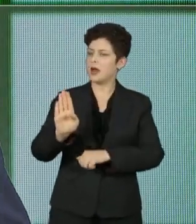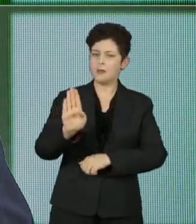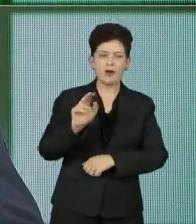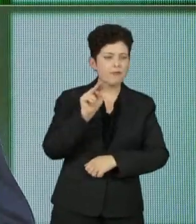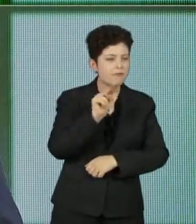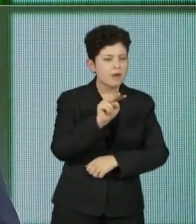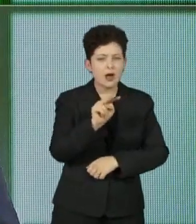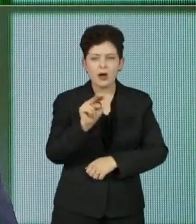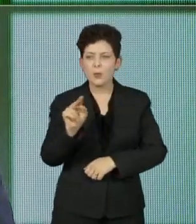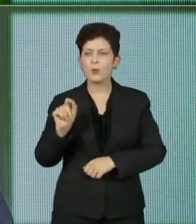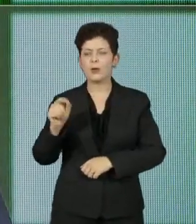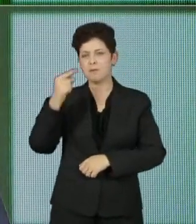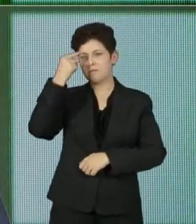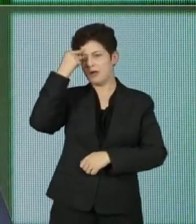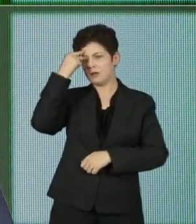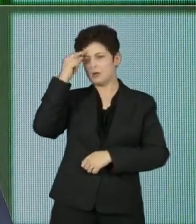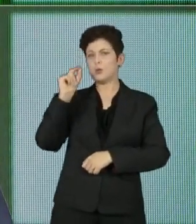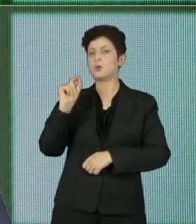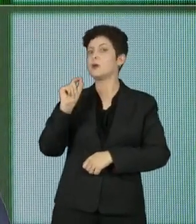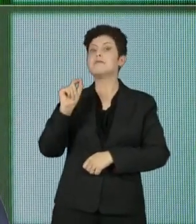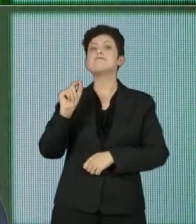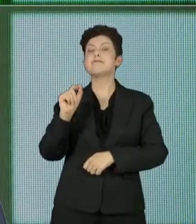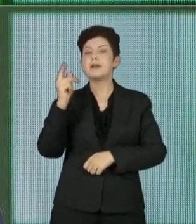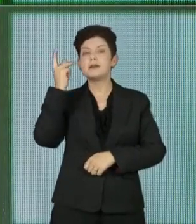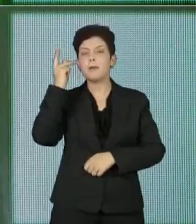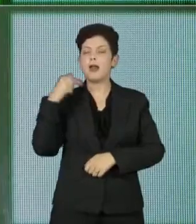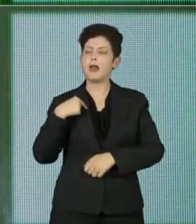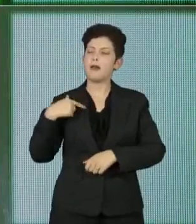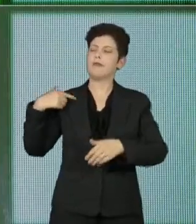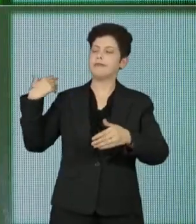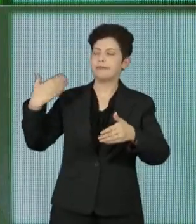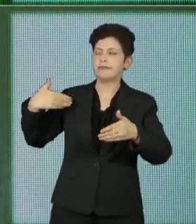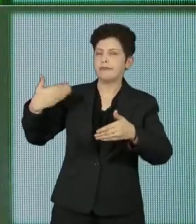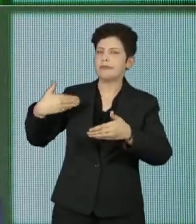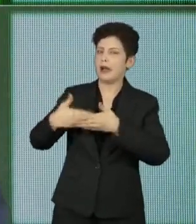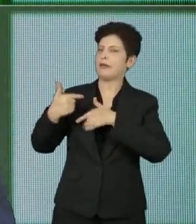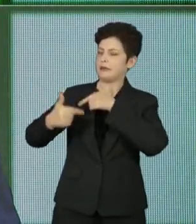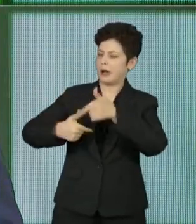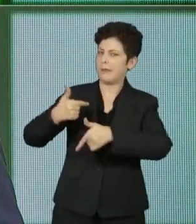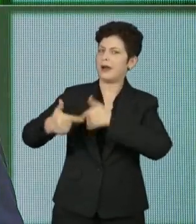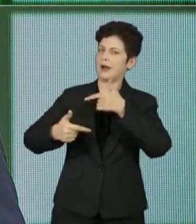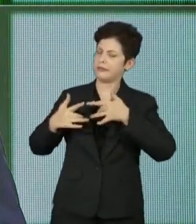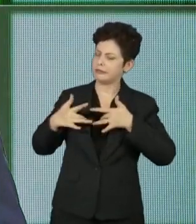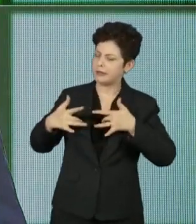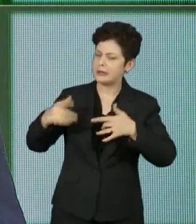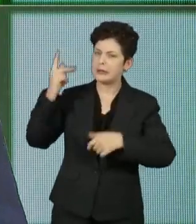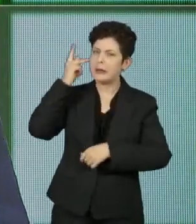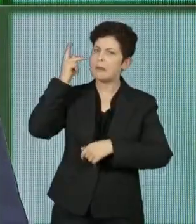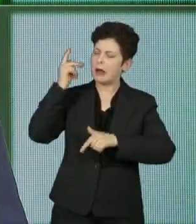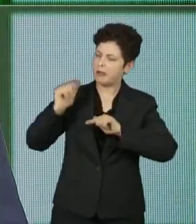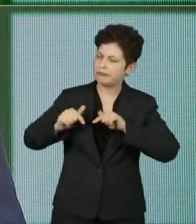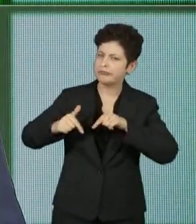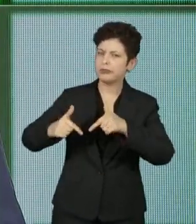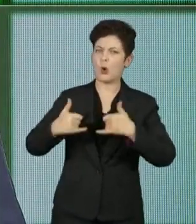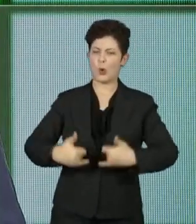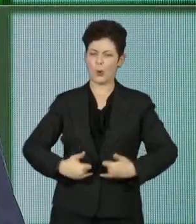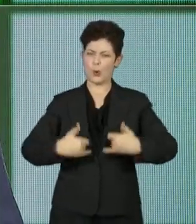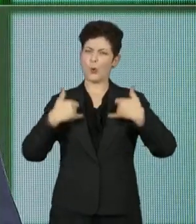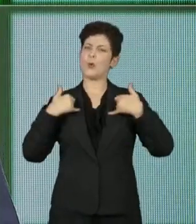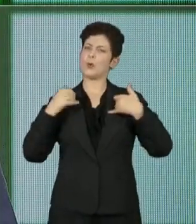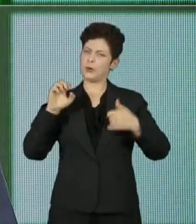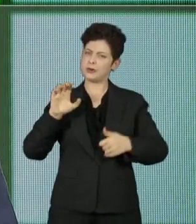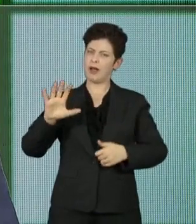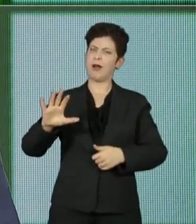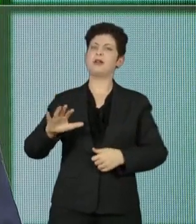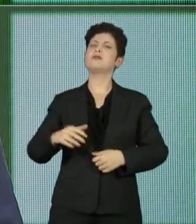por de ver exatamente aquilo que eu penso em relação à São Paulo eu tô trabalhando há muito tempo por São Paulo dedicada a São Paulo Tenho muito orgulho do